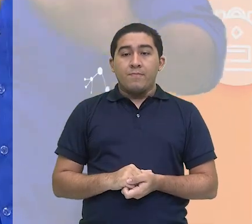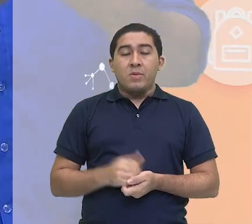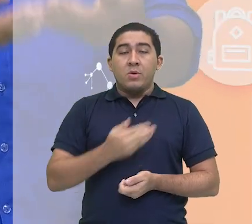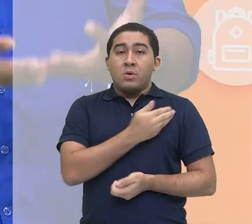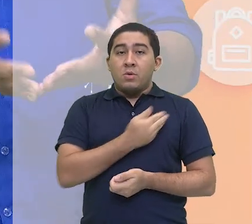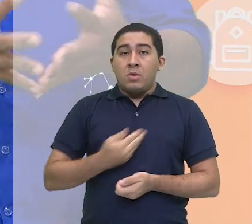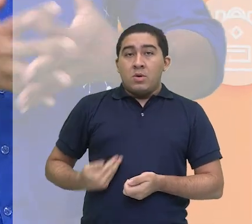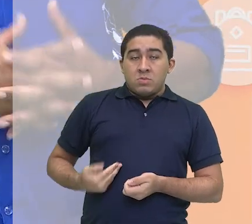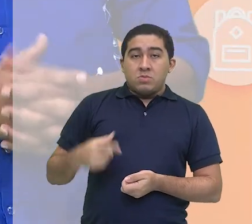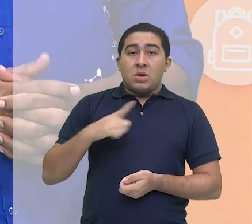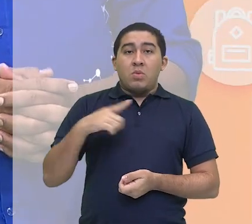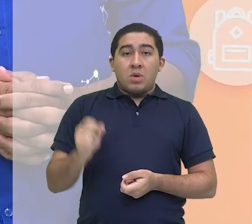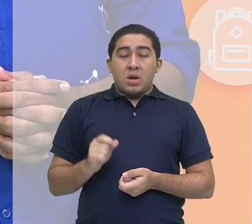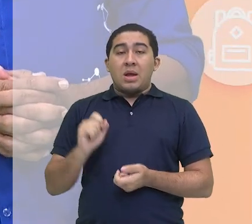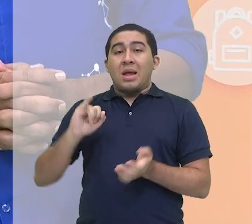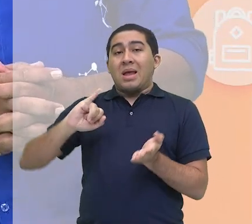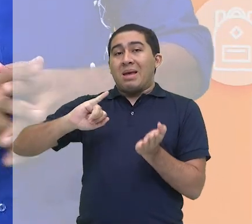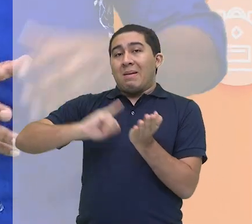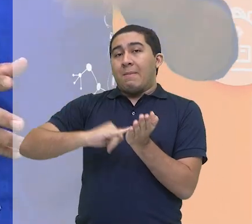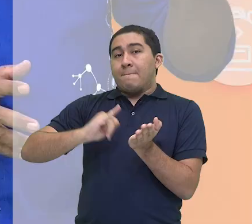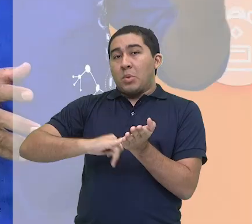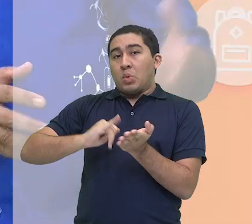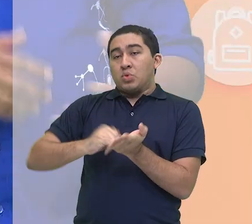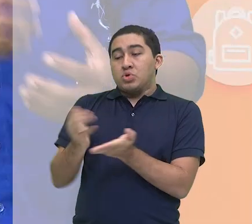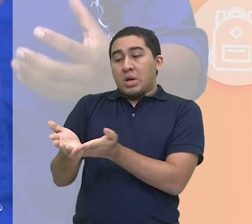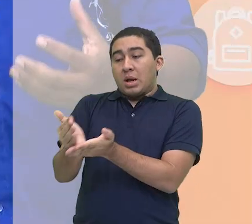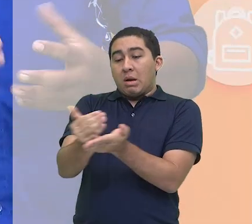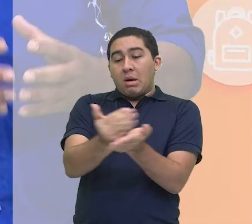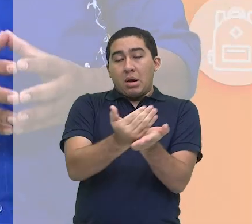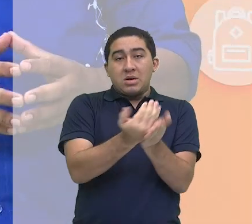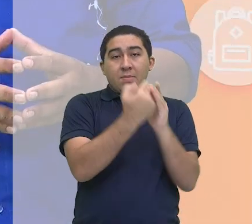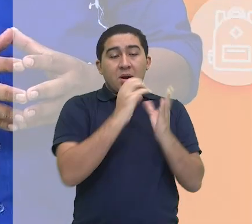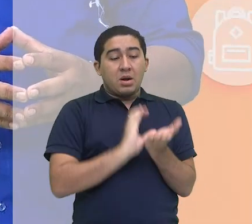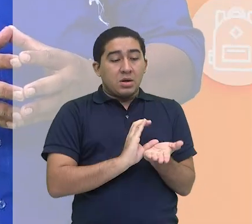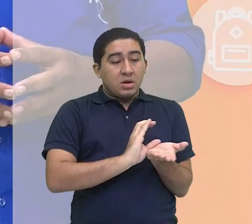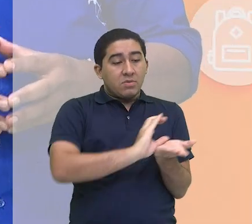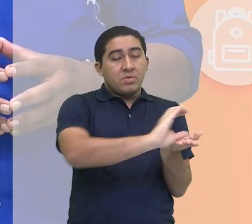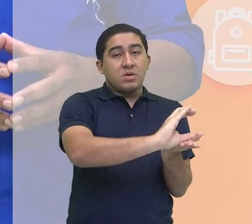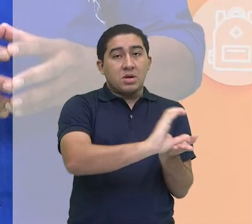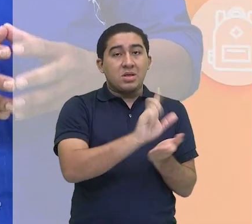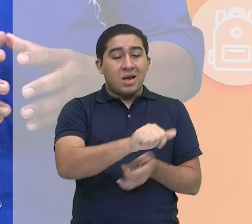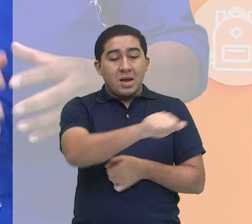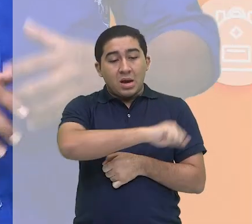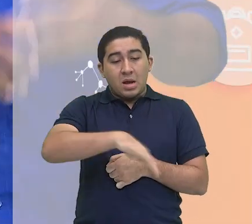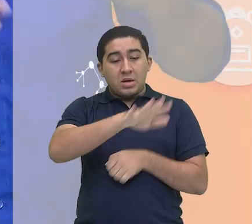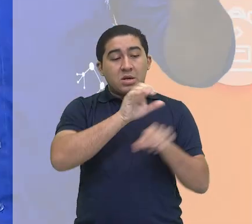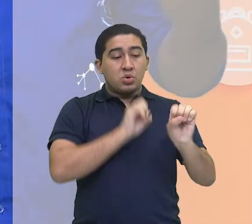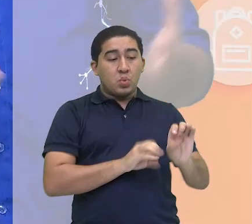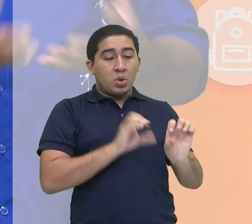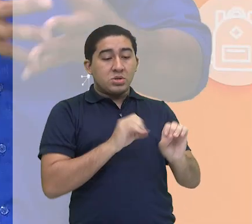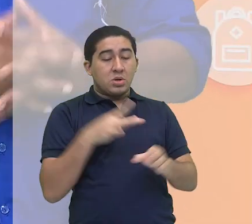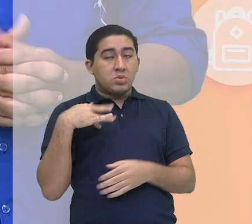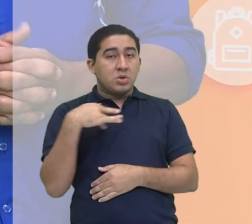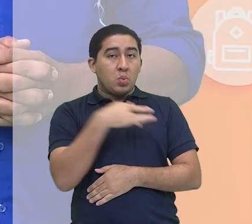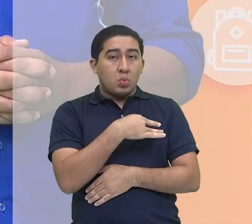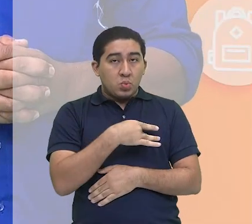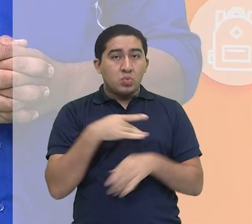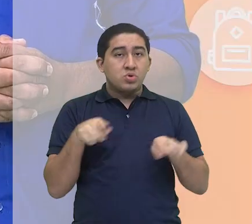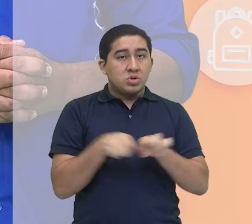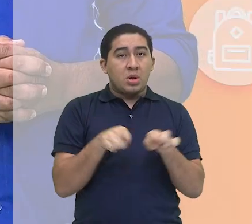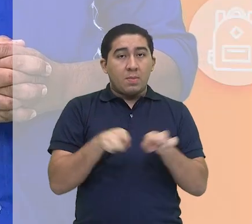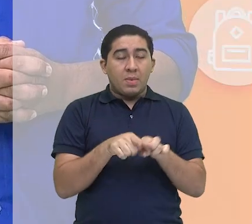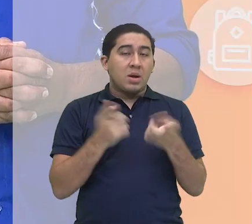para reverter para a sociedade, na área da educação, da saúde, na área